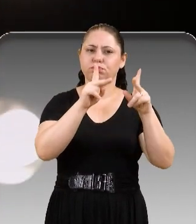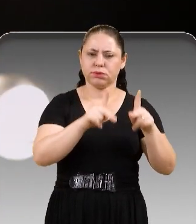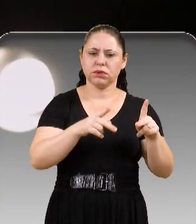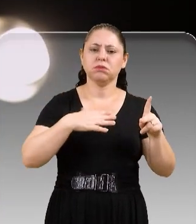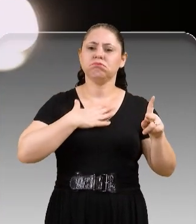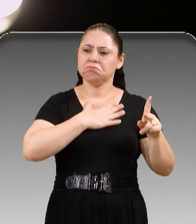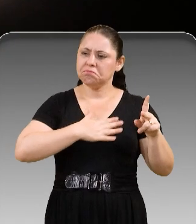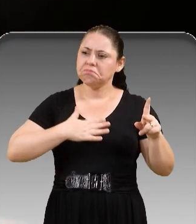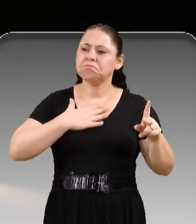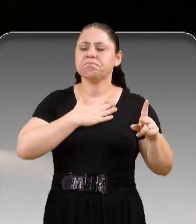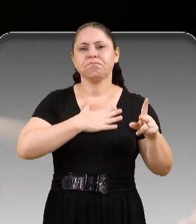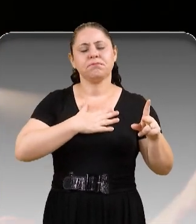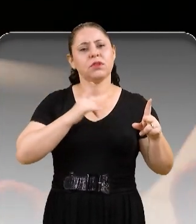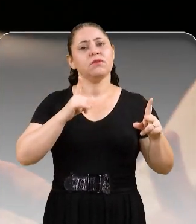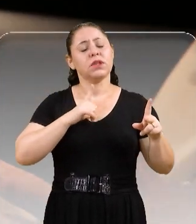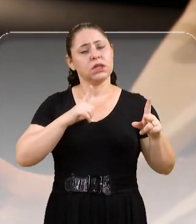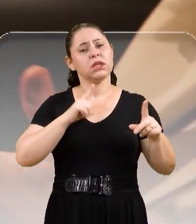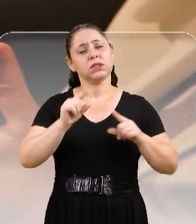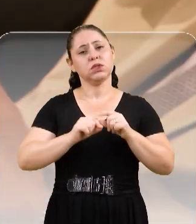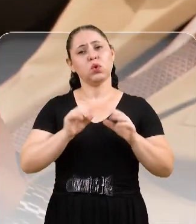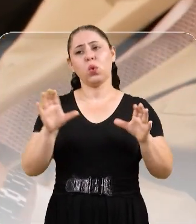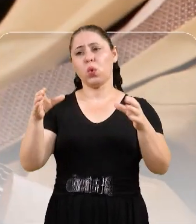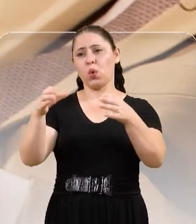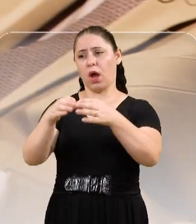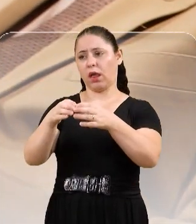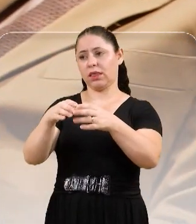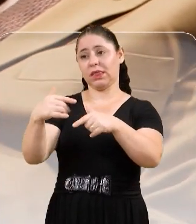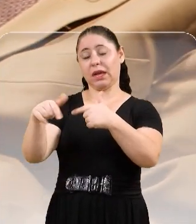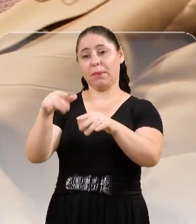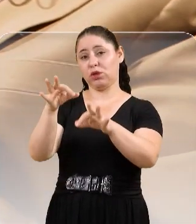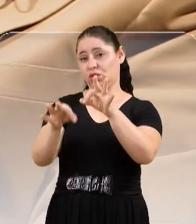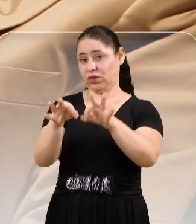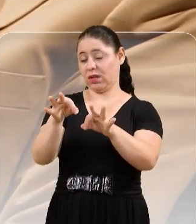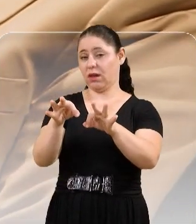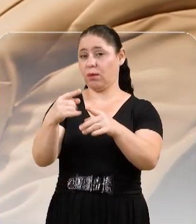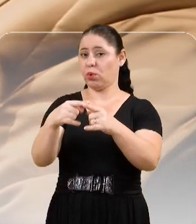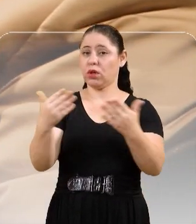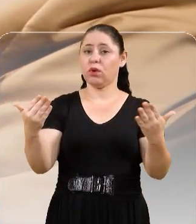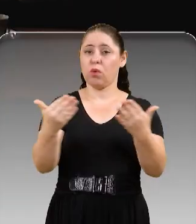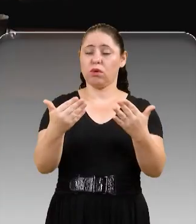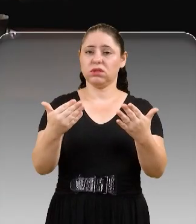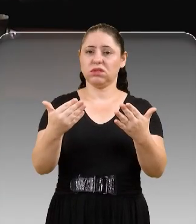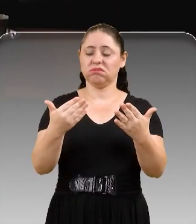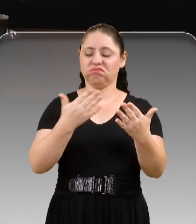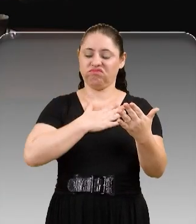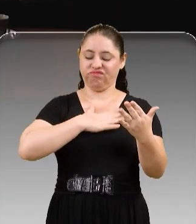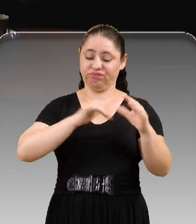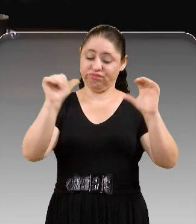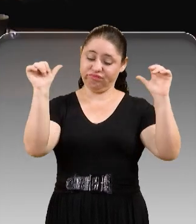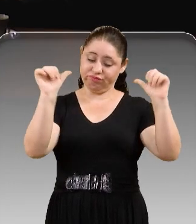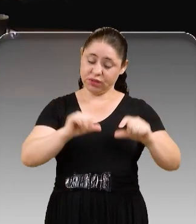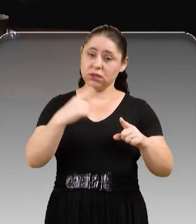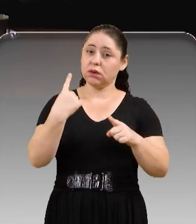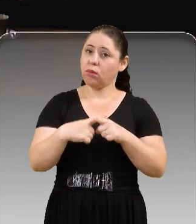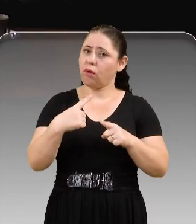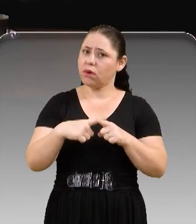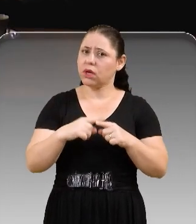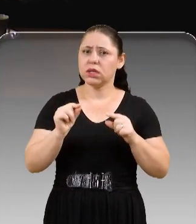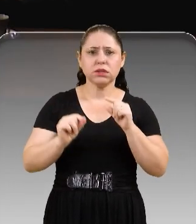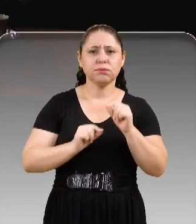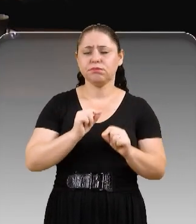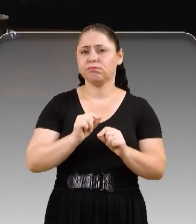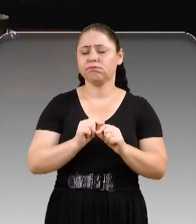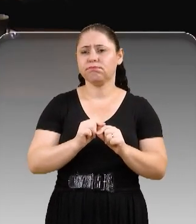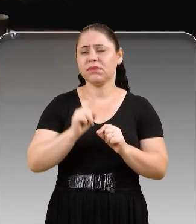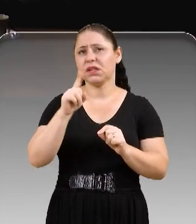a população estará muito mais satisfeita com a atividade do judiciário, porque hoje essa insatisfação vem